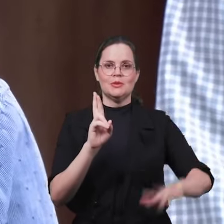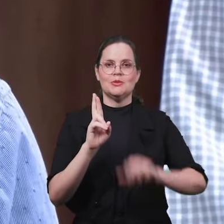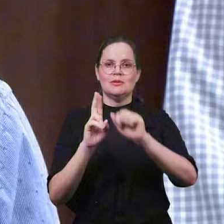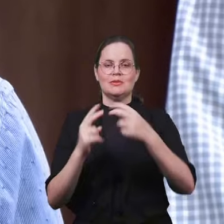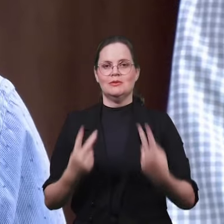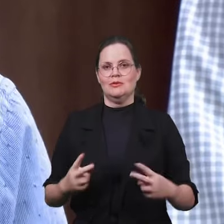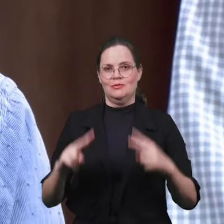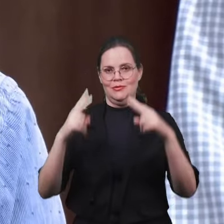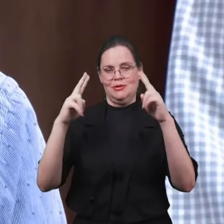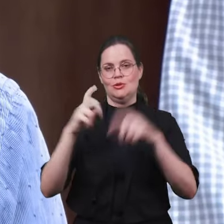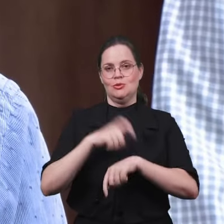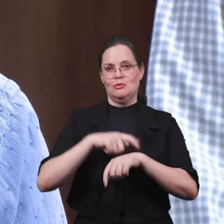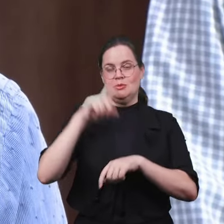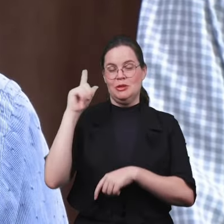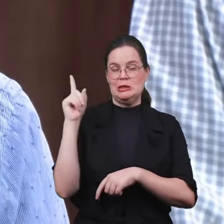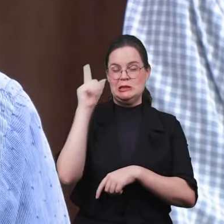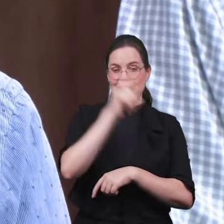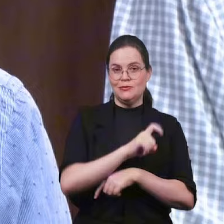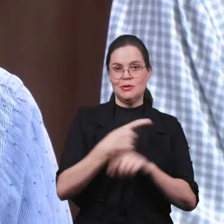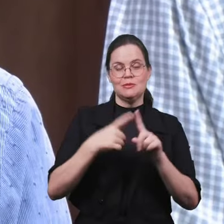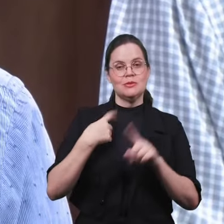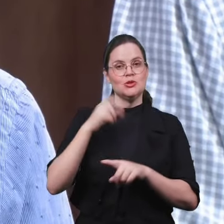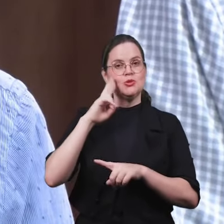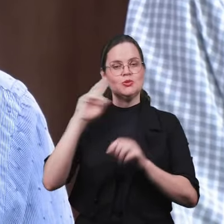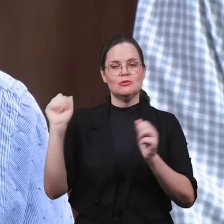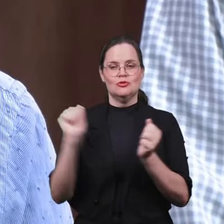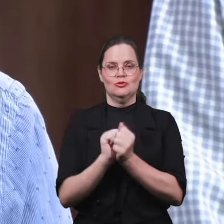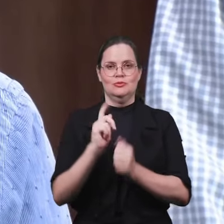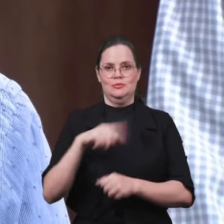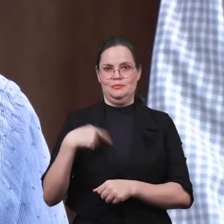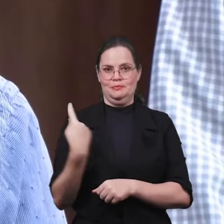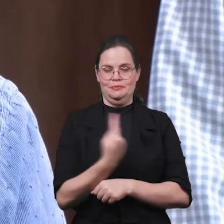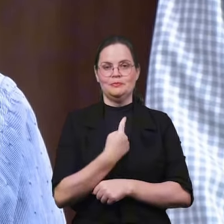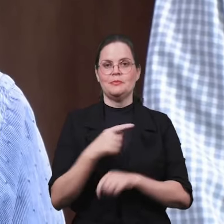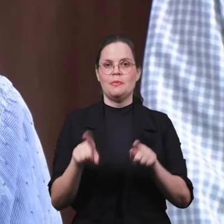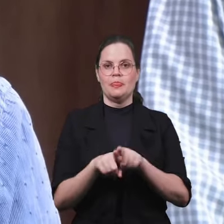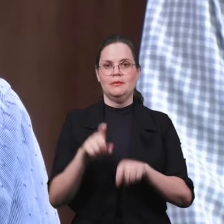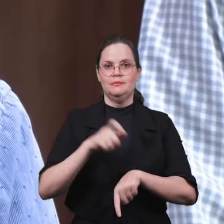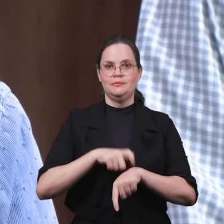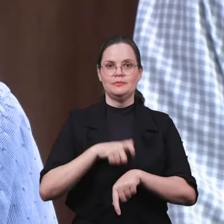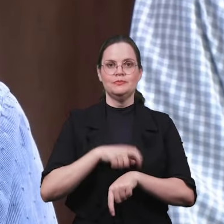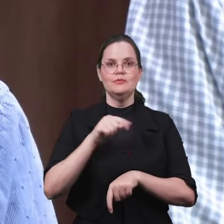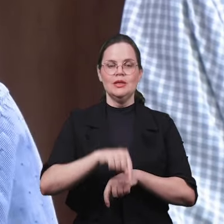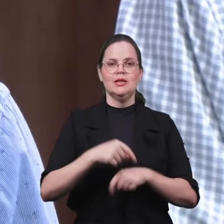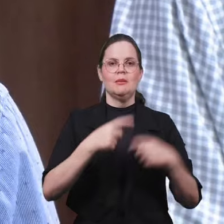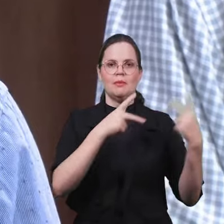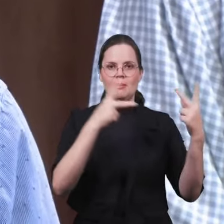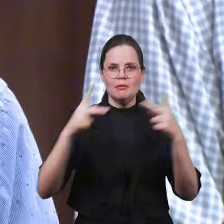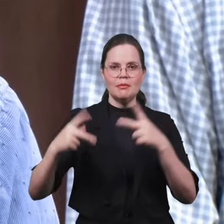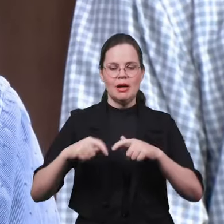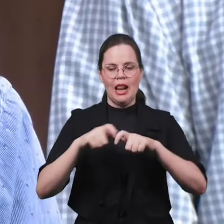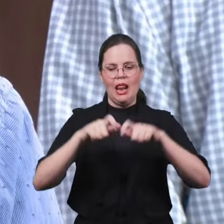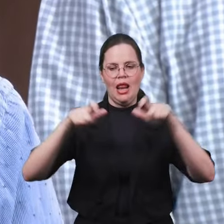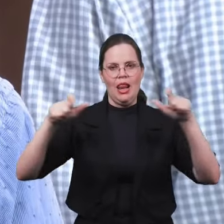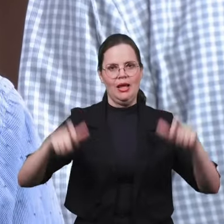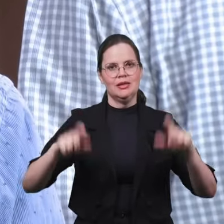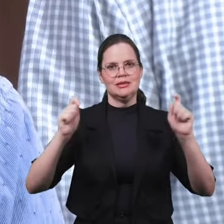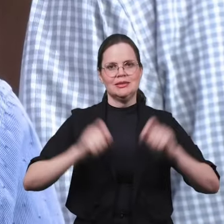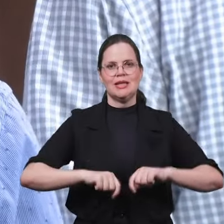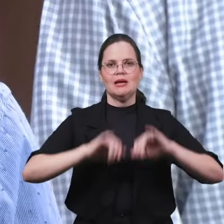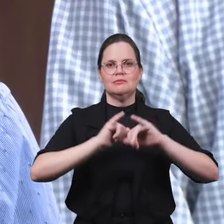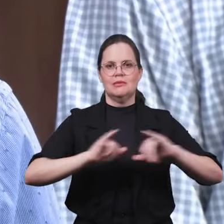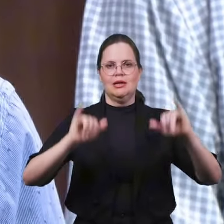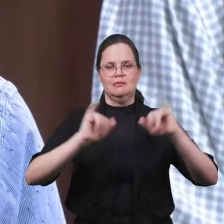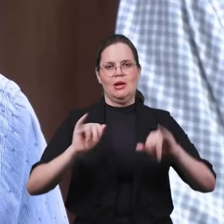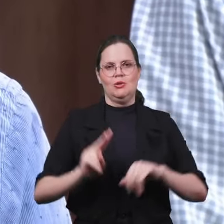continue nos dando vitórias nas batalhas que temos enfrentado lá e para que a obra do Espírito Santo continue